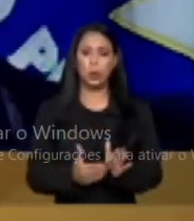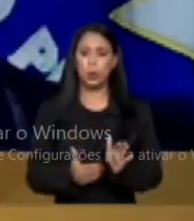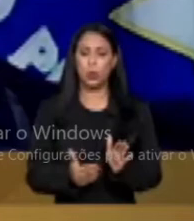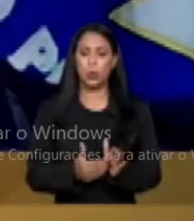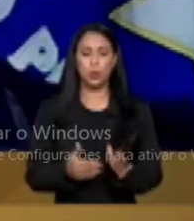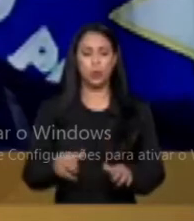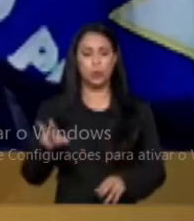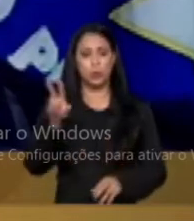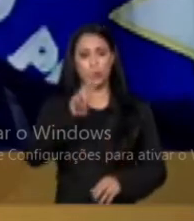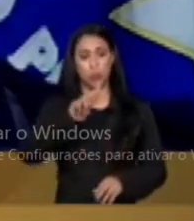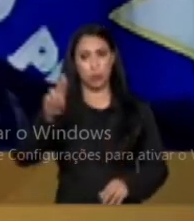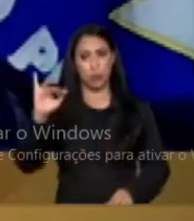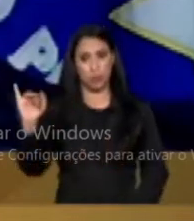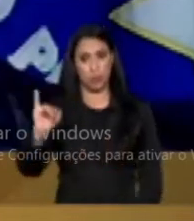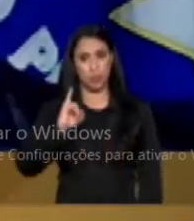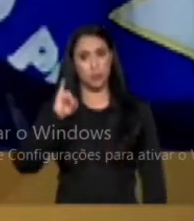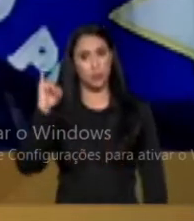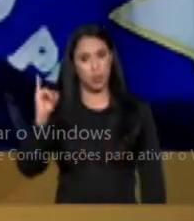grandes nomes